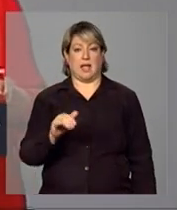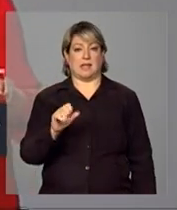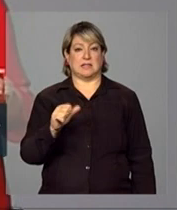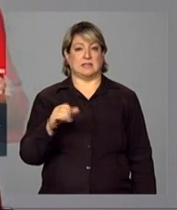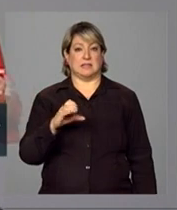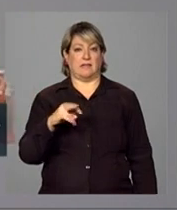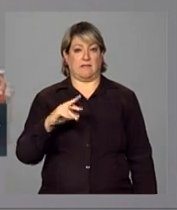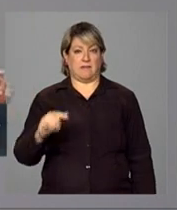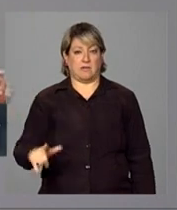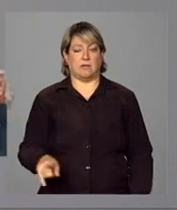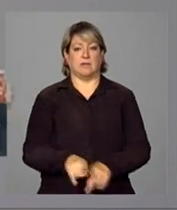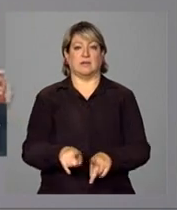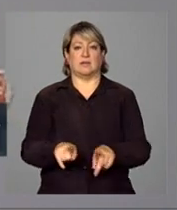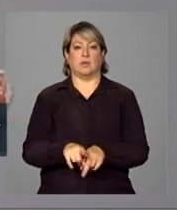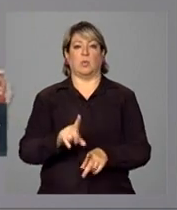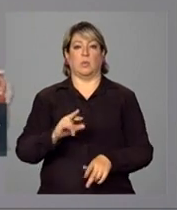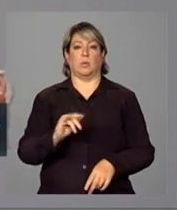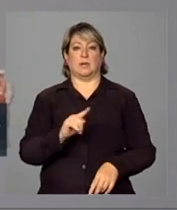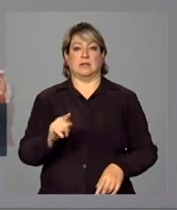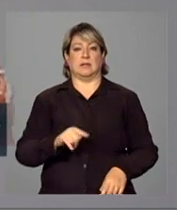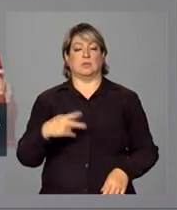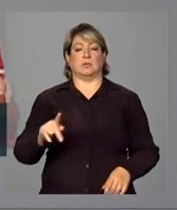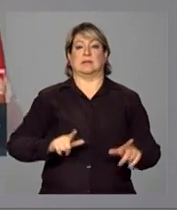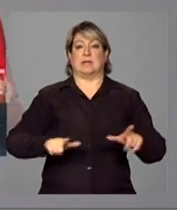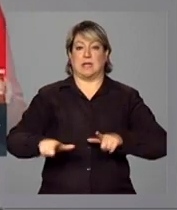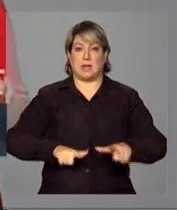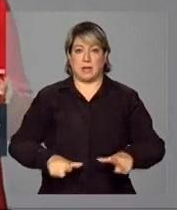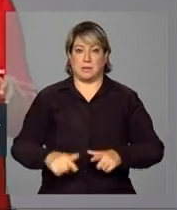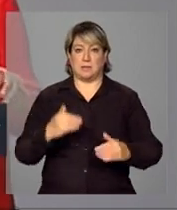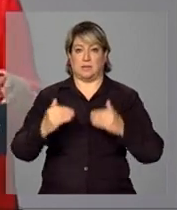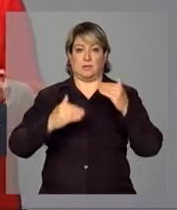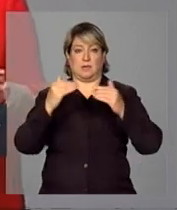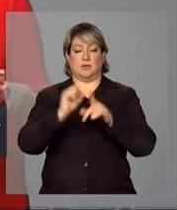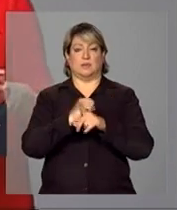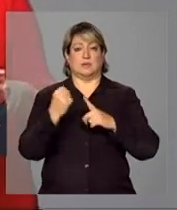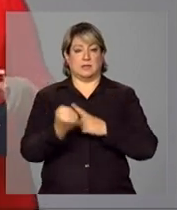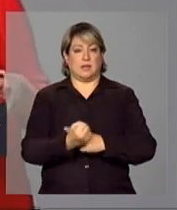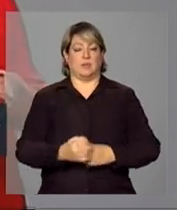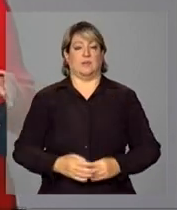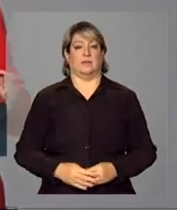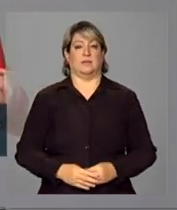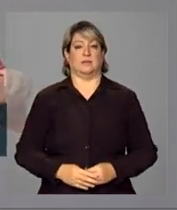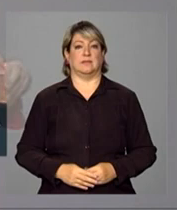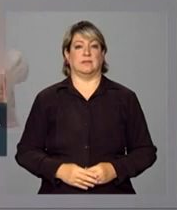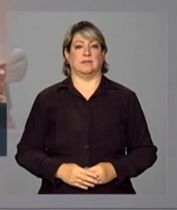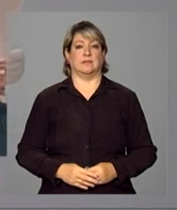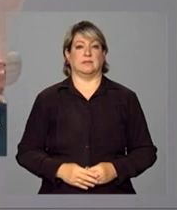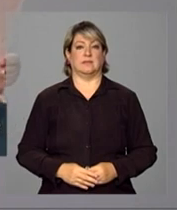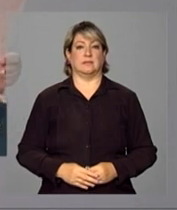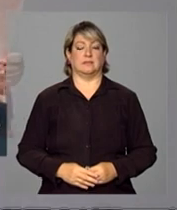Civil, Luiz Augusto Lara, do Trabalho e do Desenvolvimento Social.